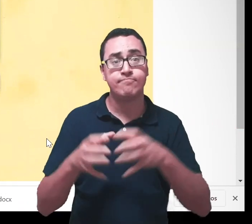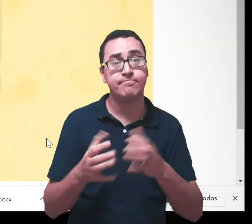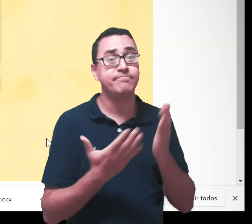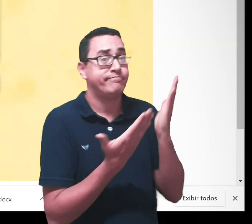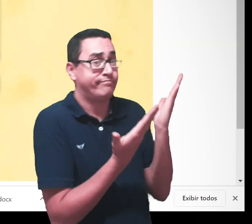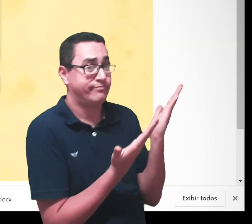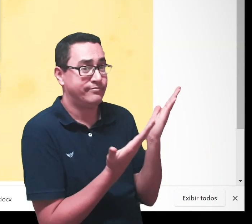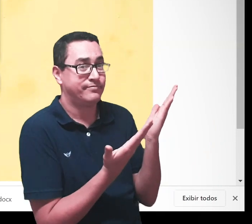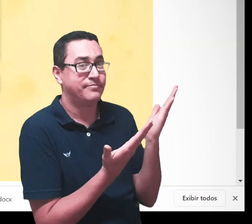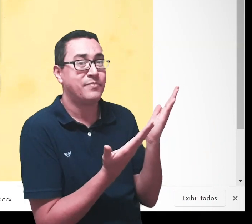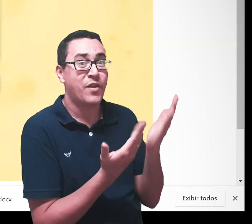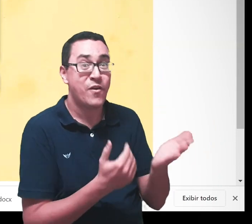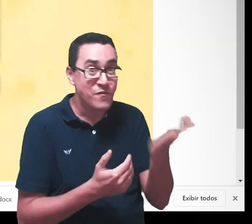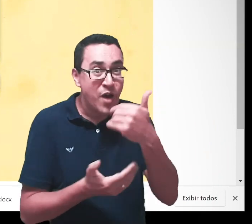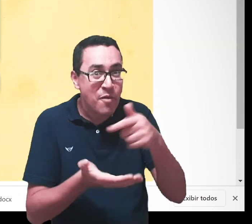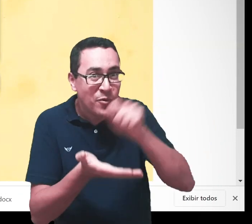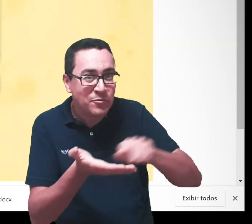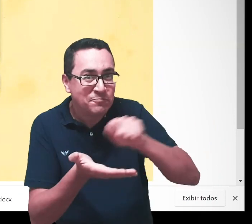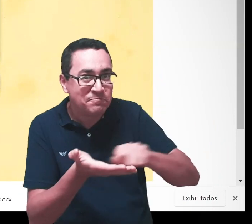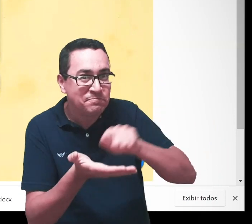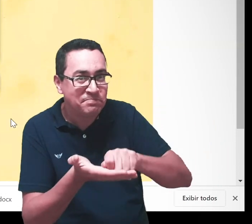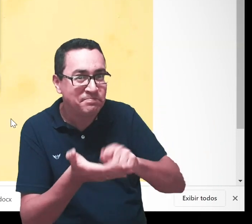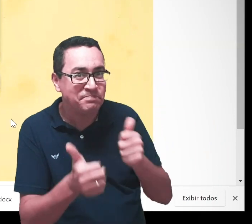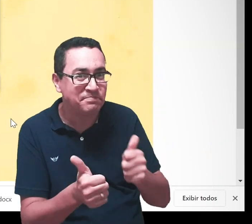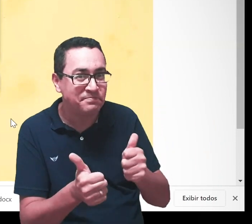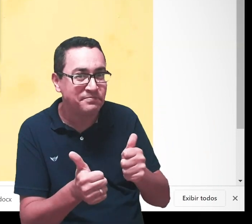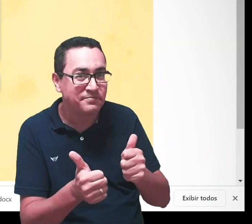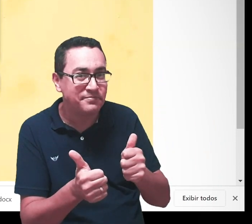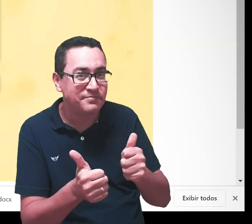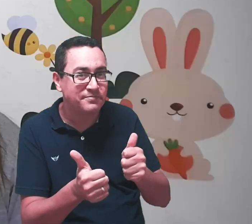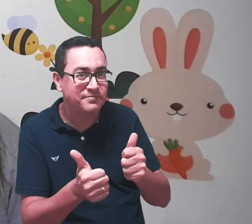ou onívoros. Vamos registrar?